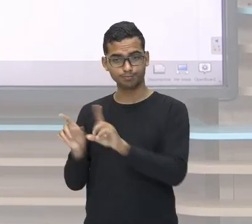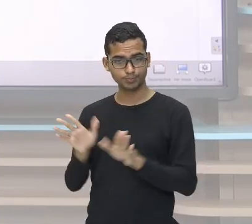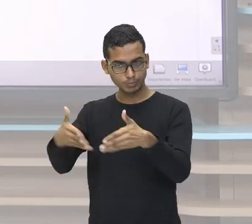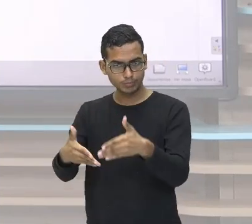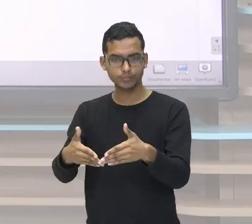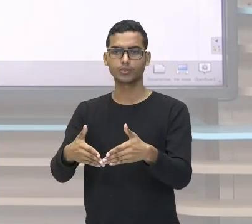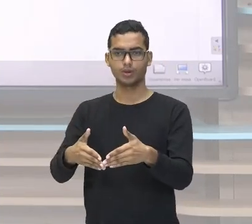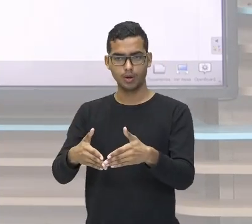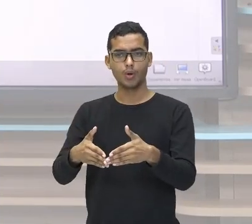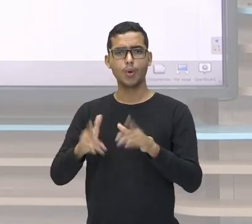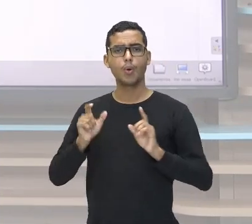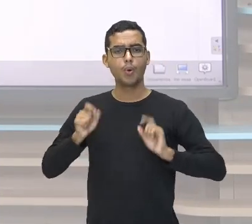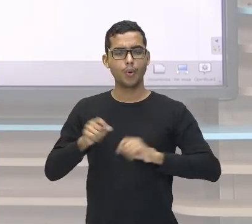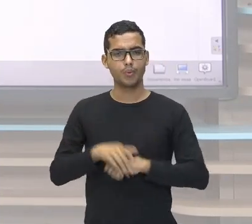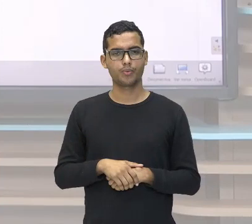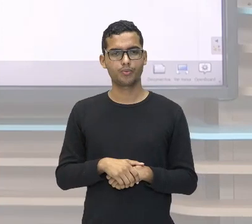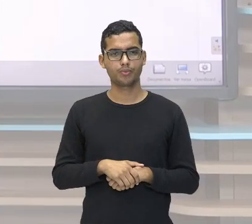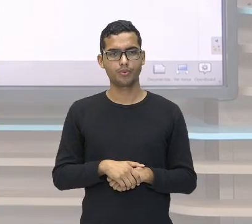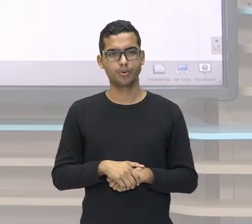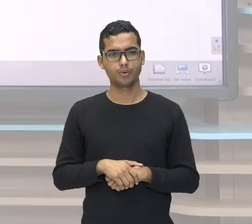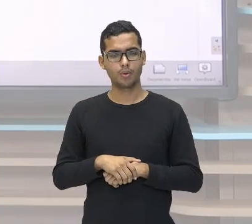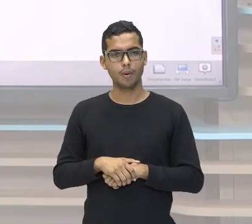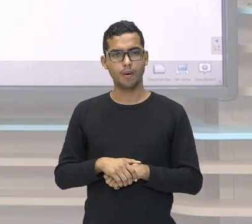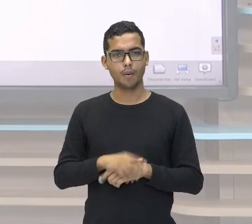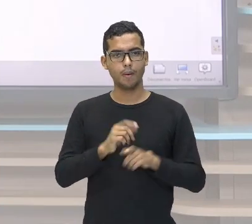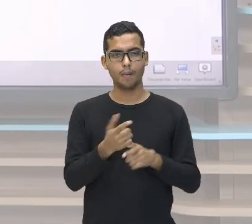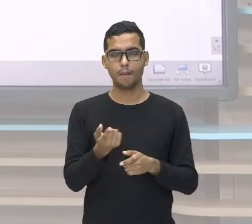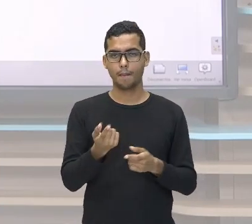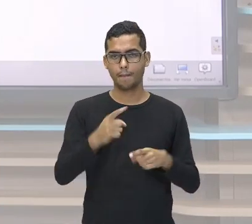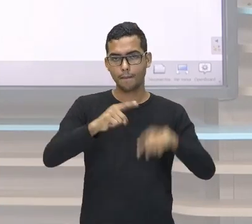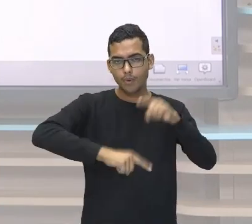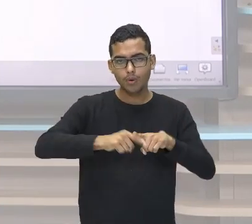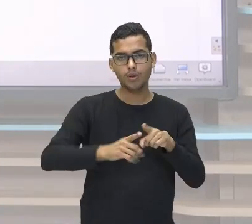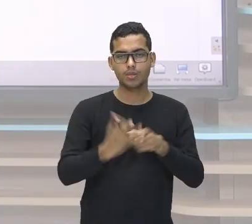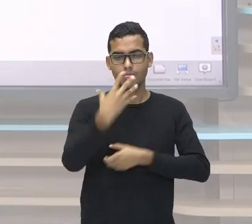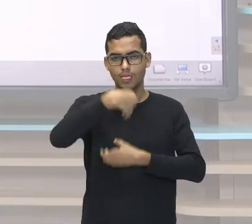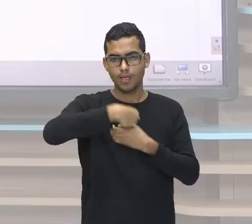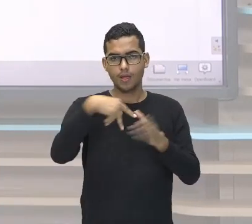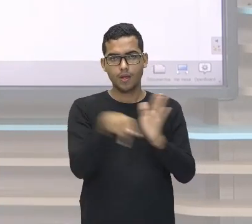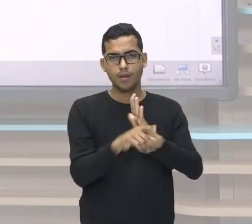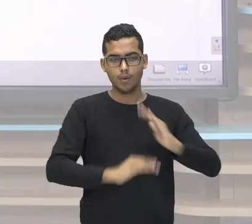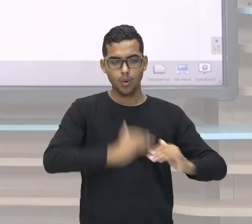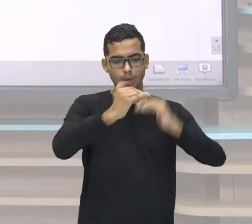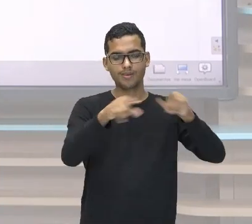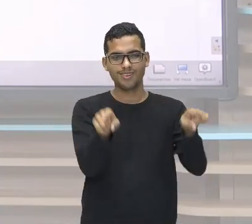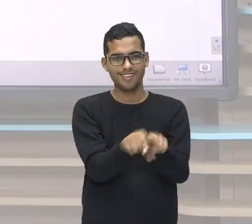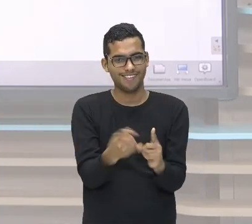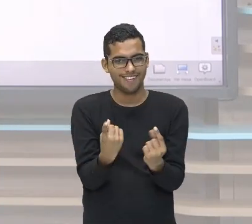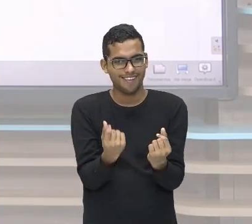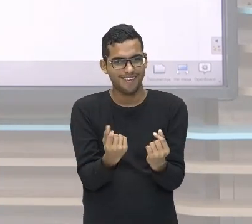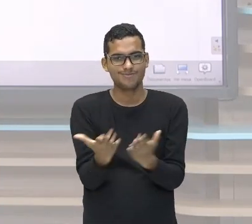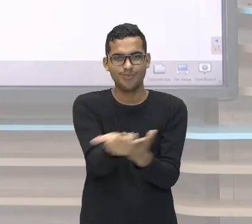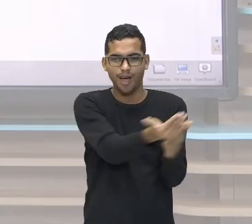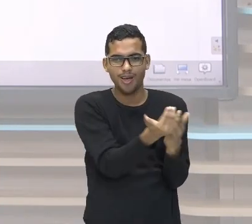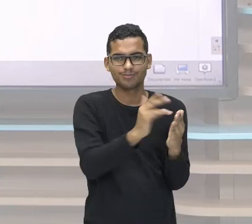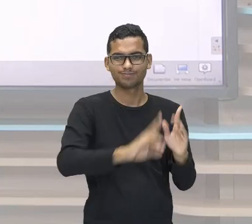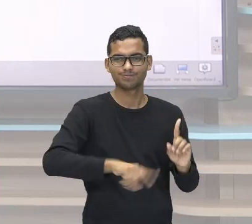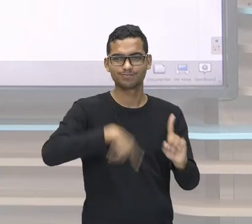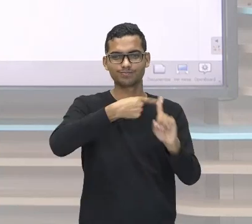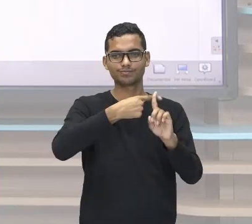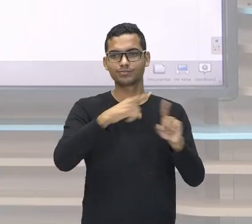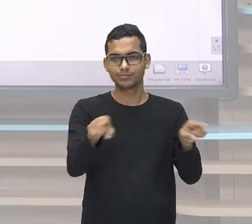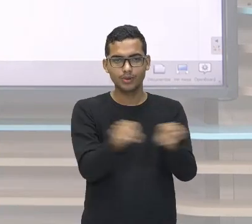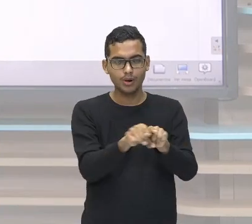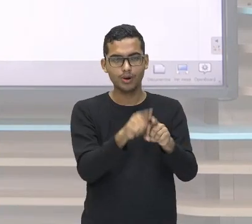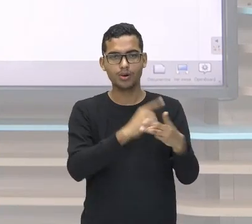especificamente, eles figuram aí entre os maiores produtos internos brutos, as maiores rendas per capita do mundo, maior